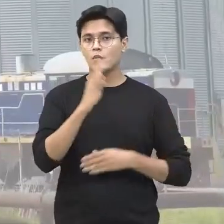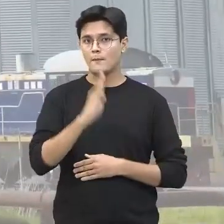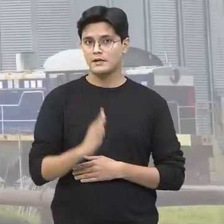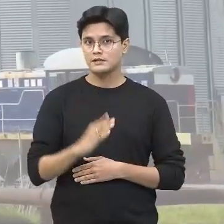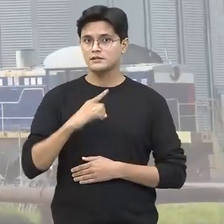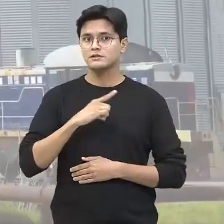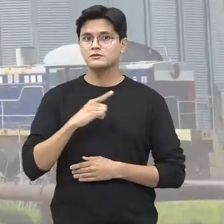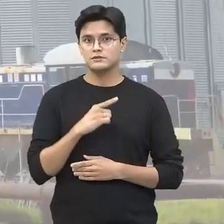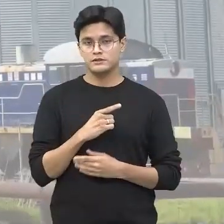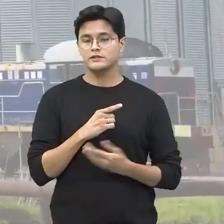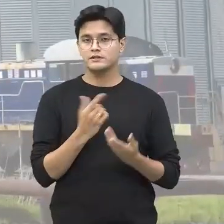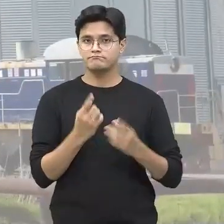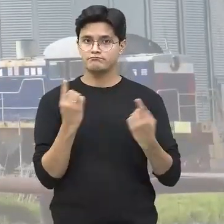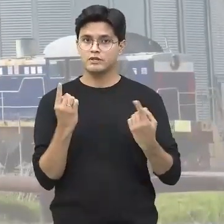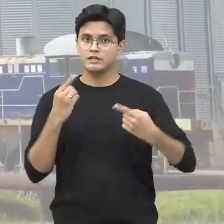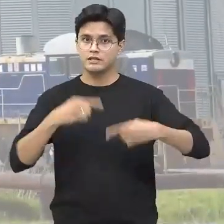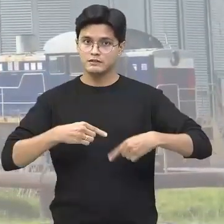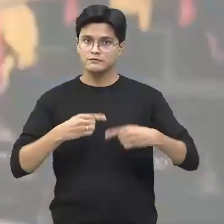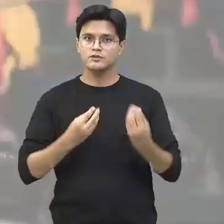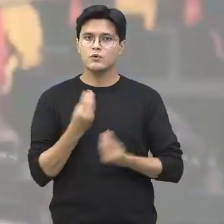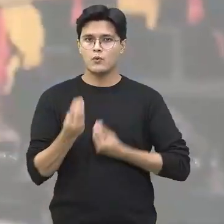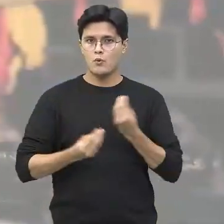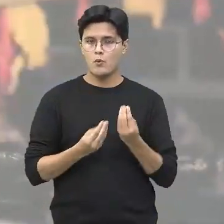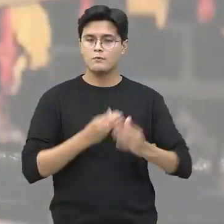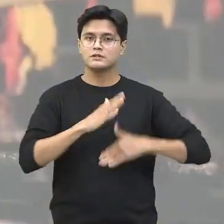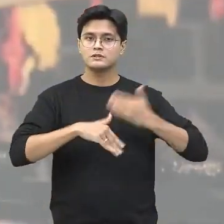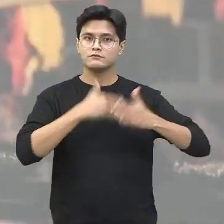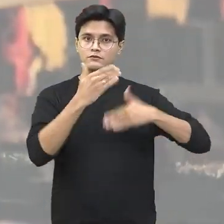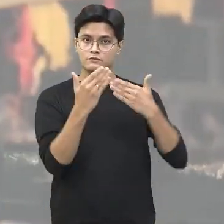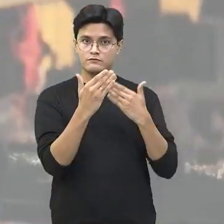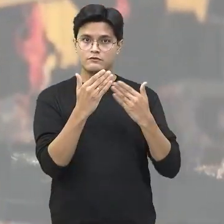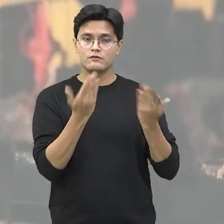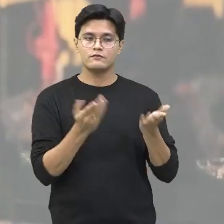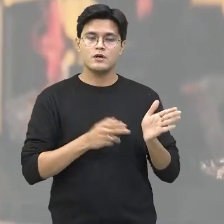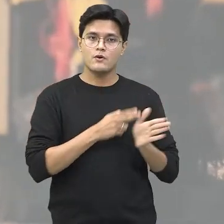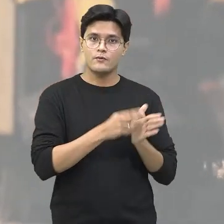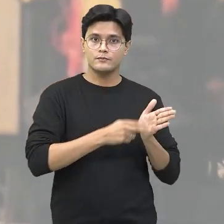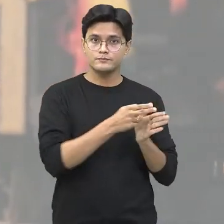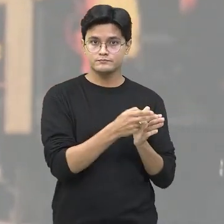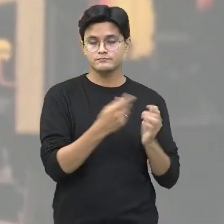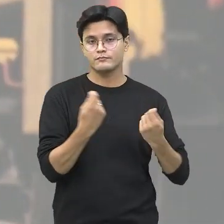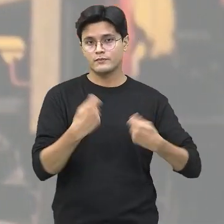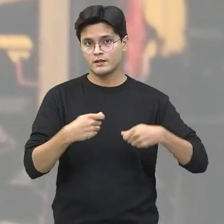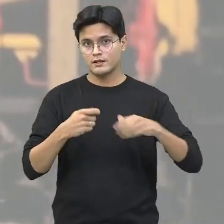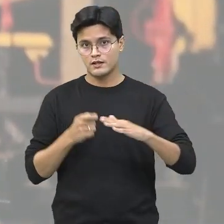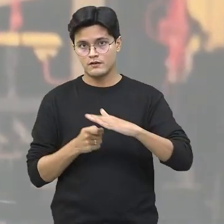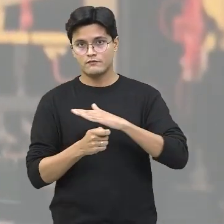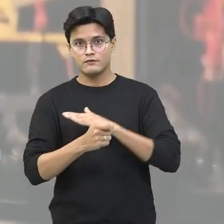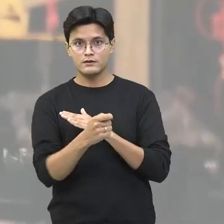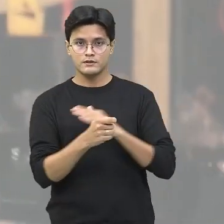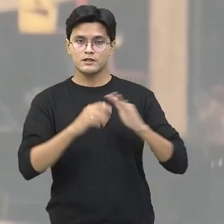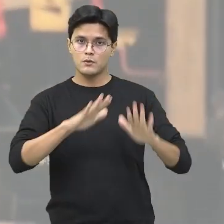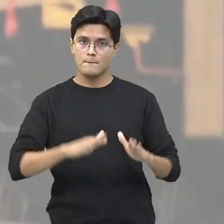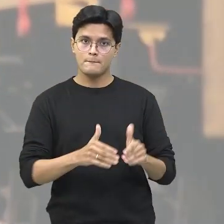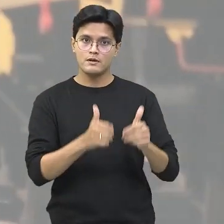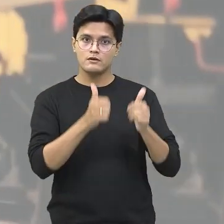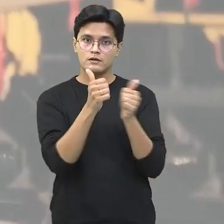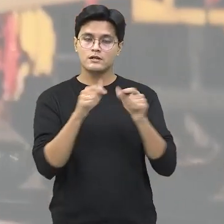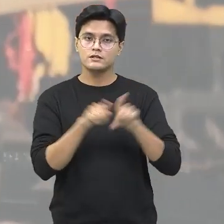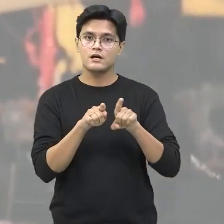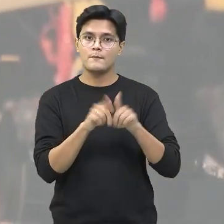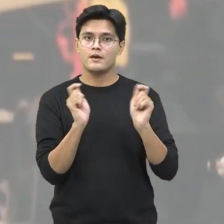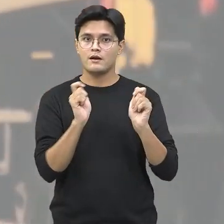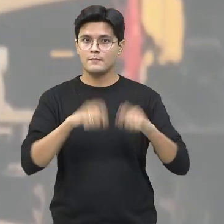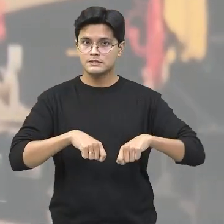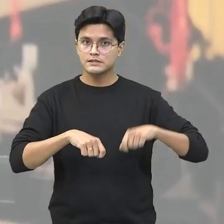modernização da sua Rede Ferroviária investimentos são necessários para aumentar a eficiência e a capacidade de Portes